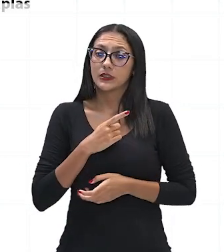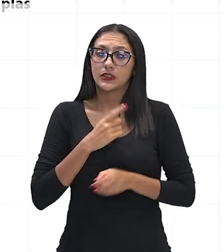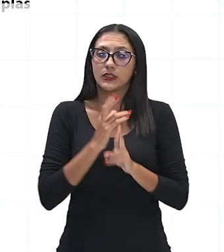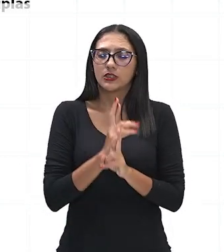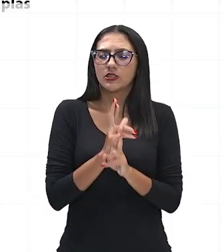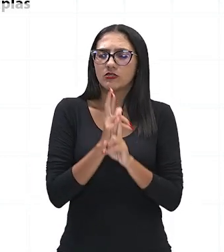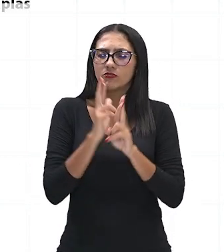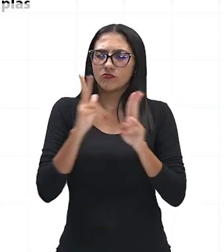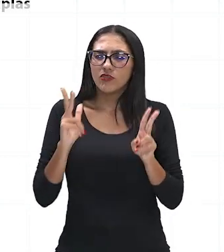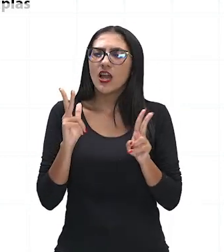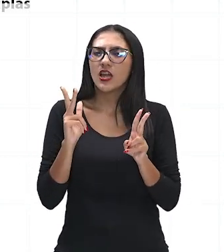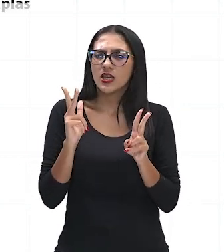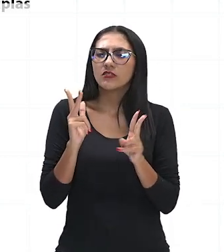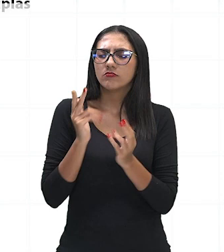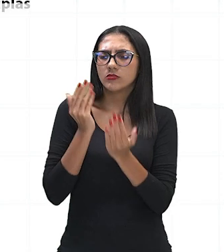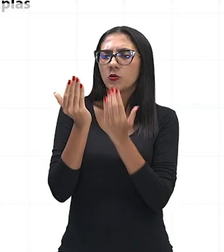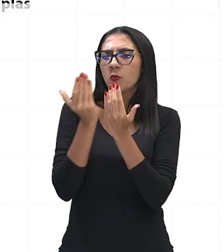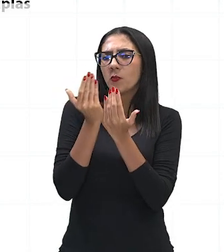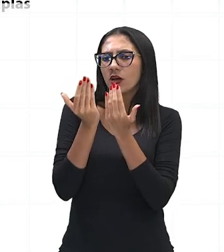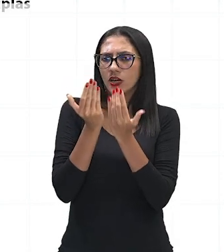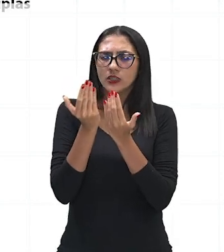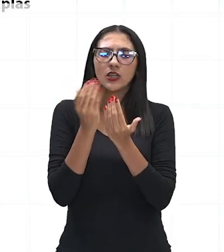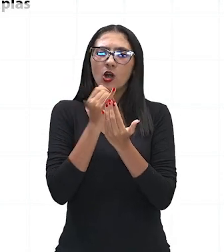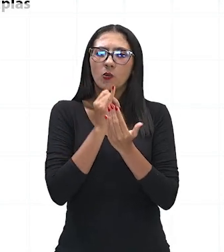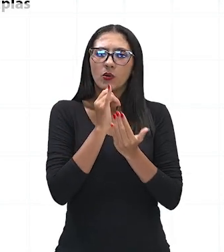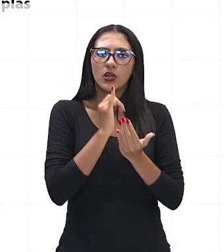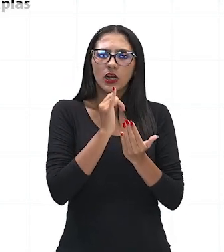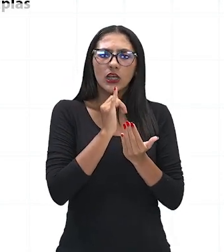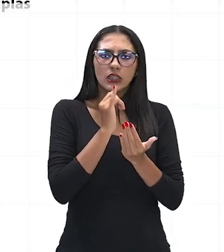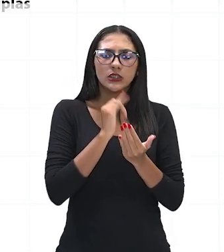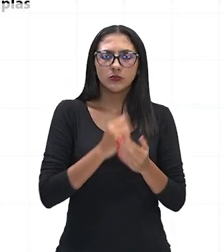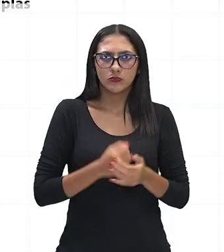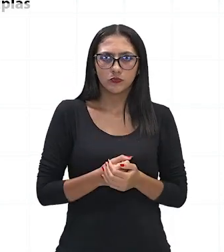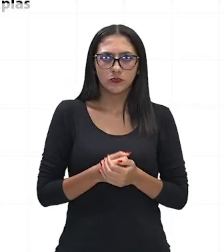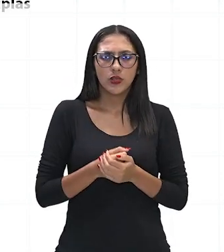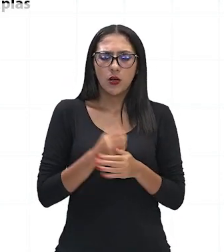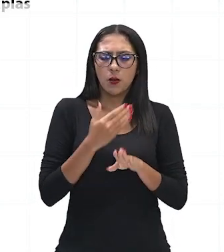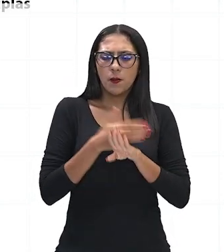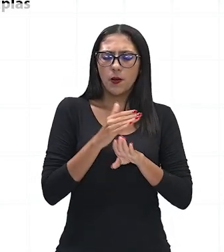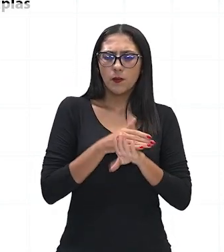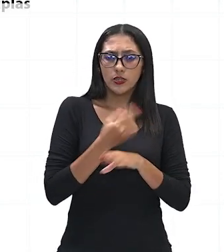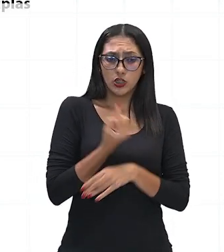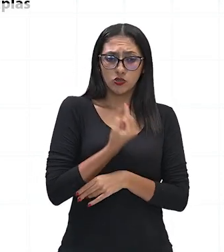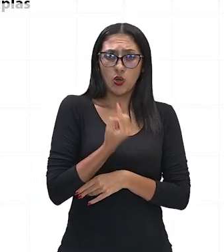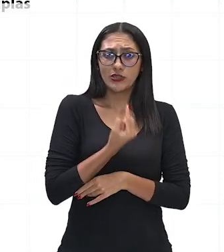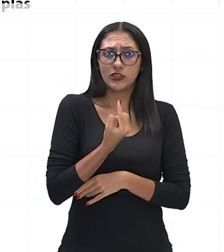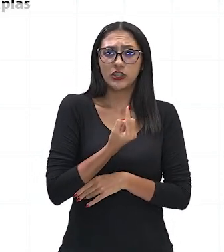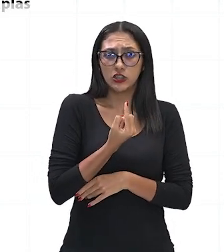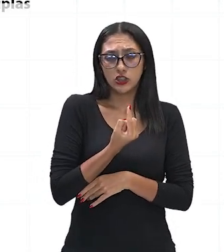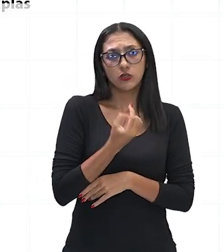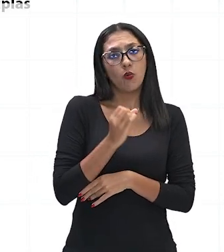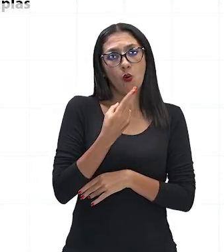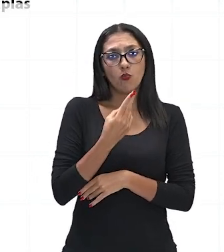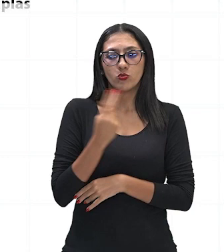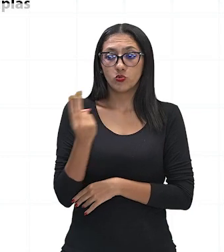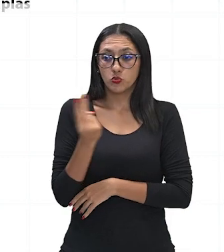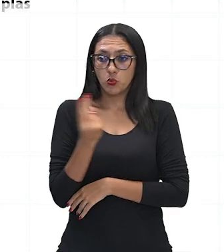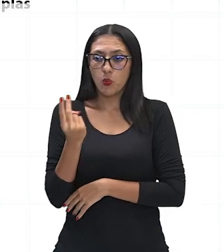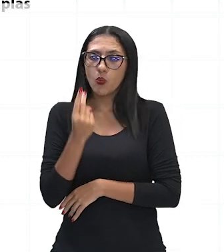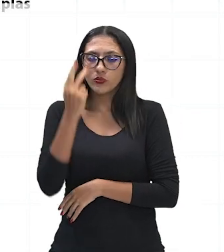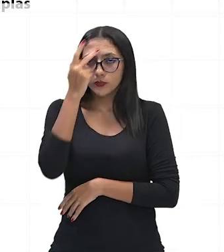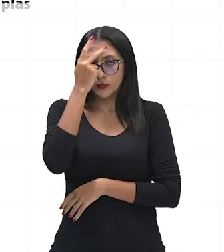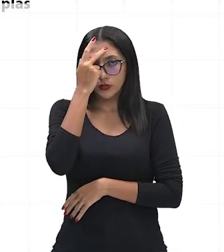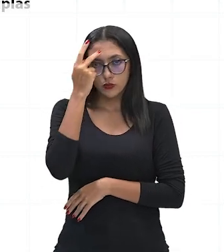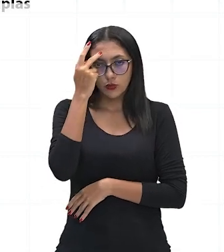aqui nessa dimensão da largura para jogo simples, ou seja, individual, e duplas, onde para